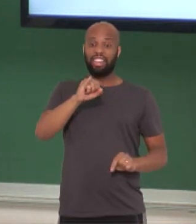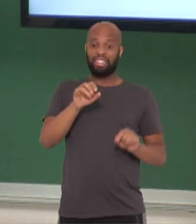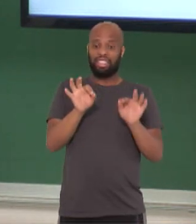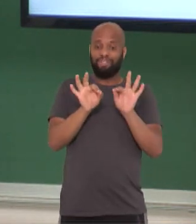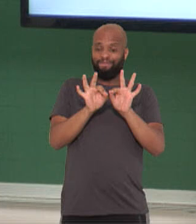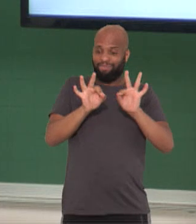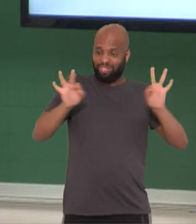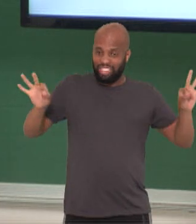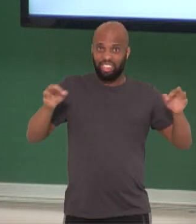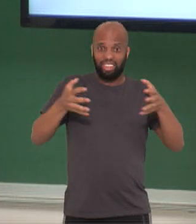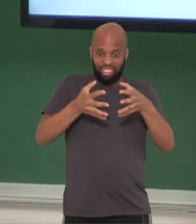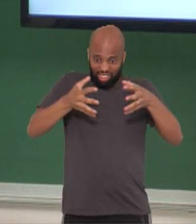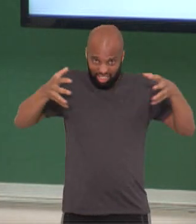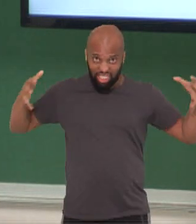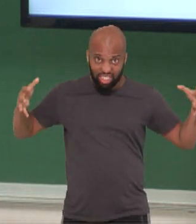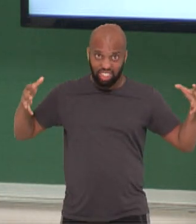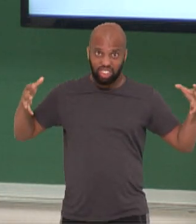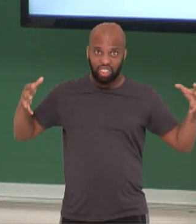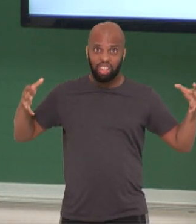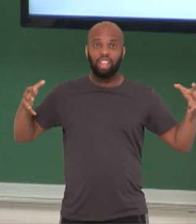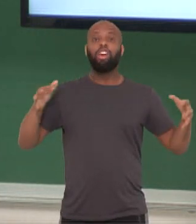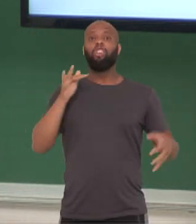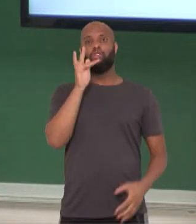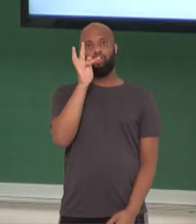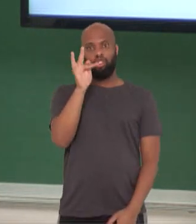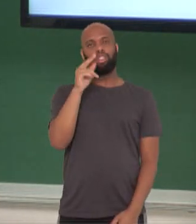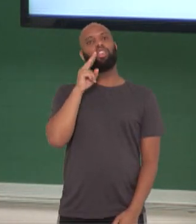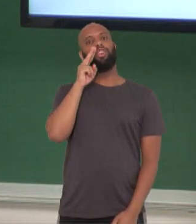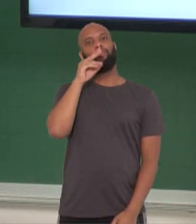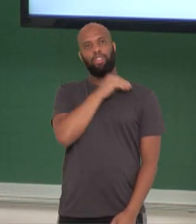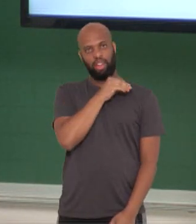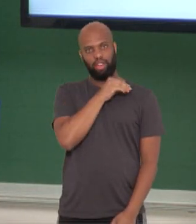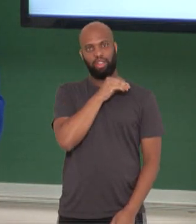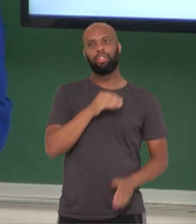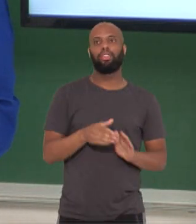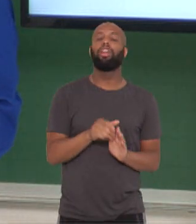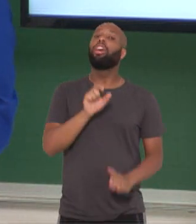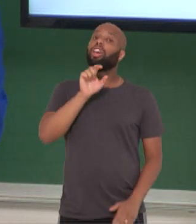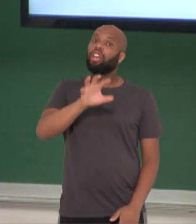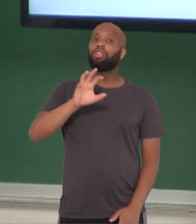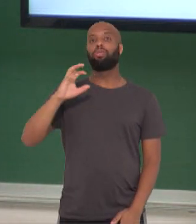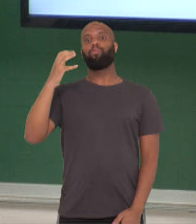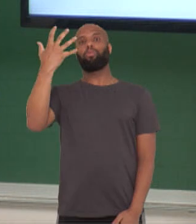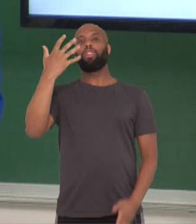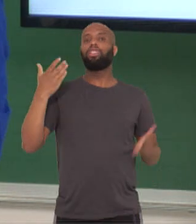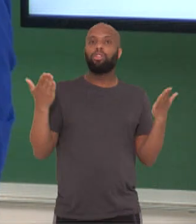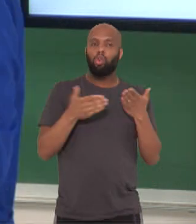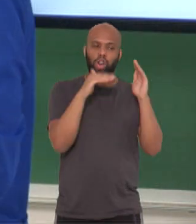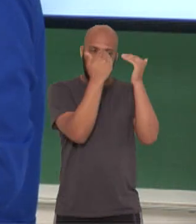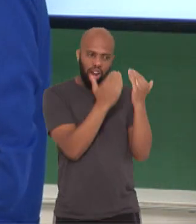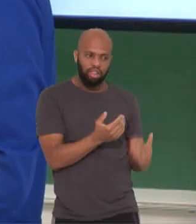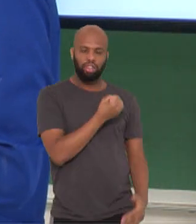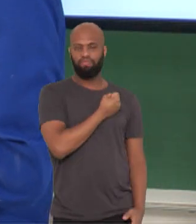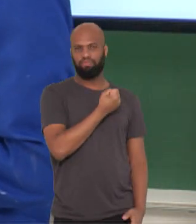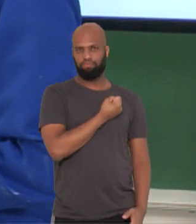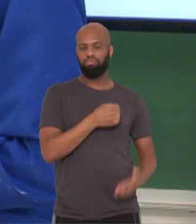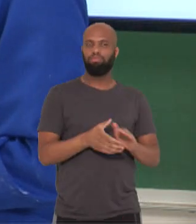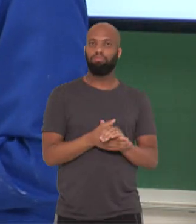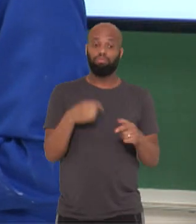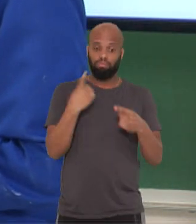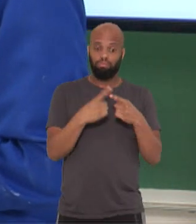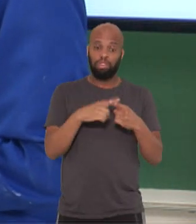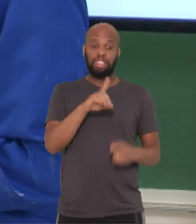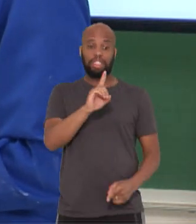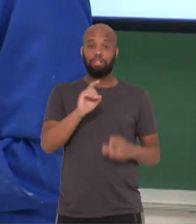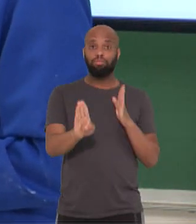distância entre as cargas, menor a força. E foi isso que ocorreu analisando a resposta numérica, que a distância